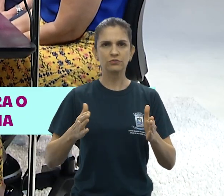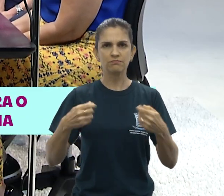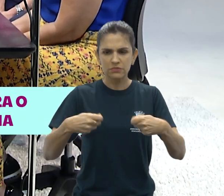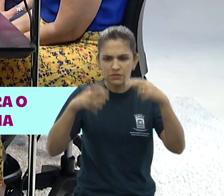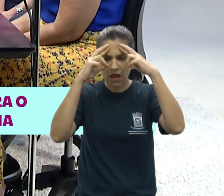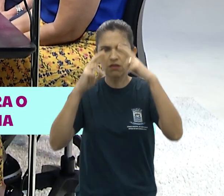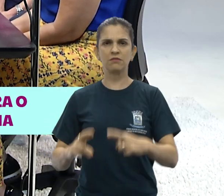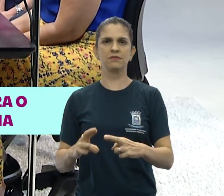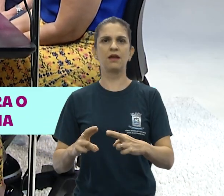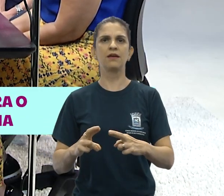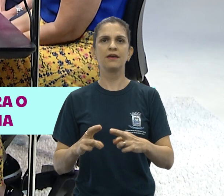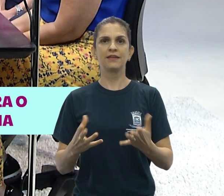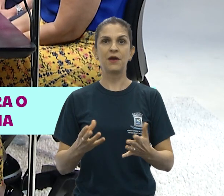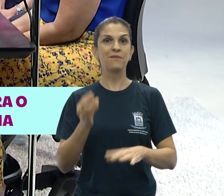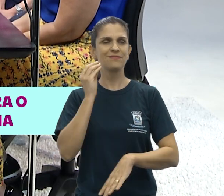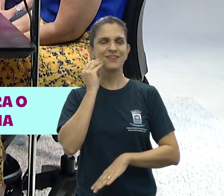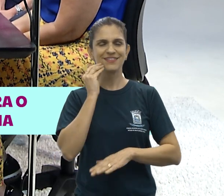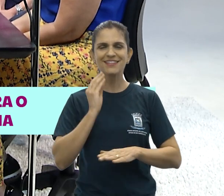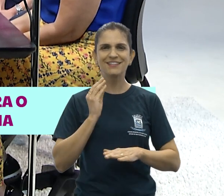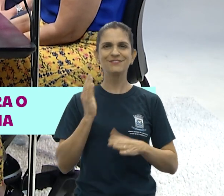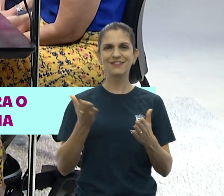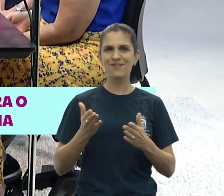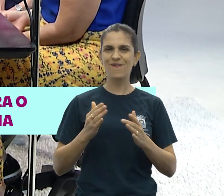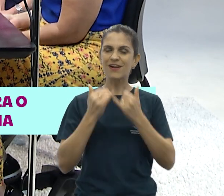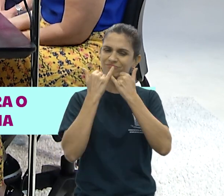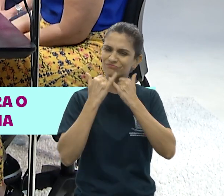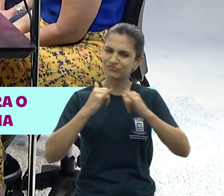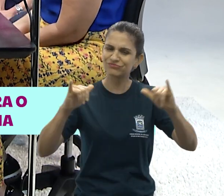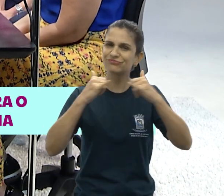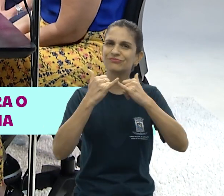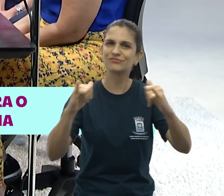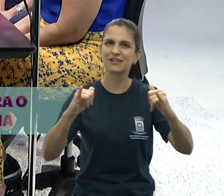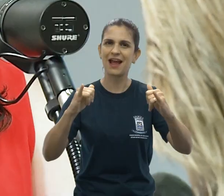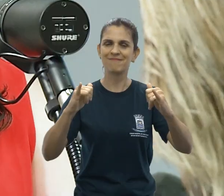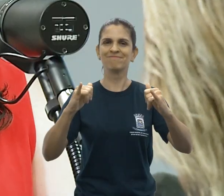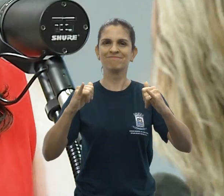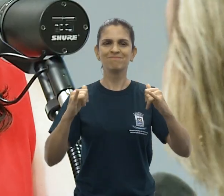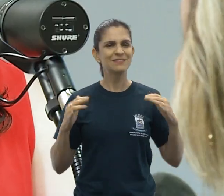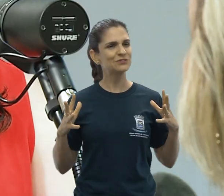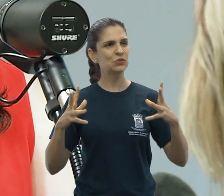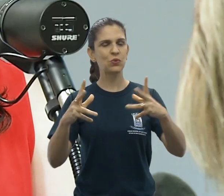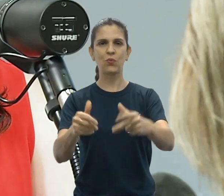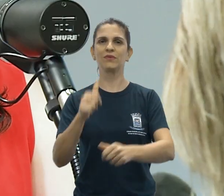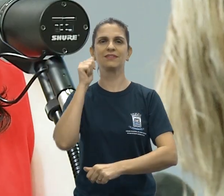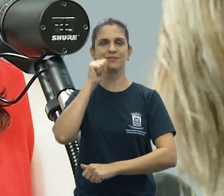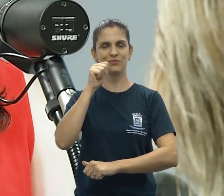né? E é o que eu estou tentando fazer agora também, passar essas informações, né?